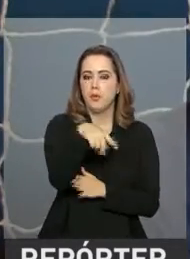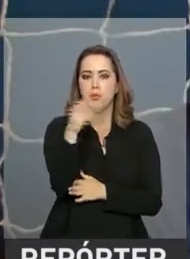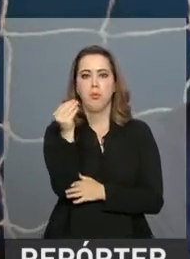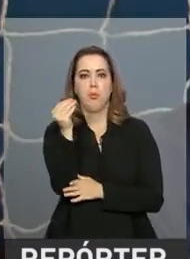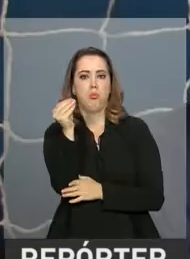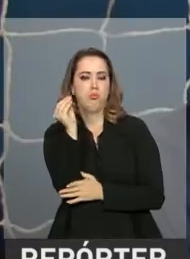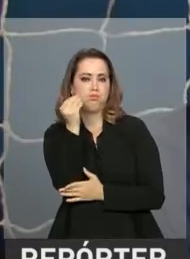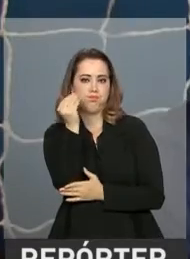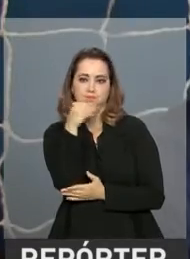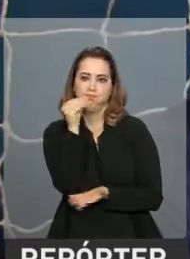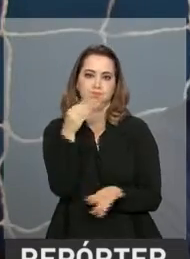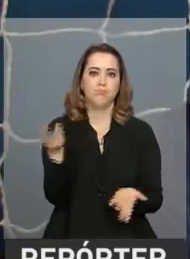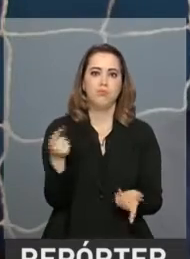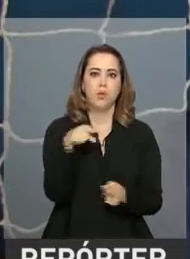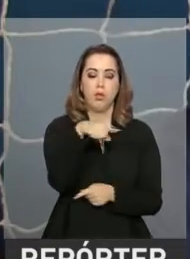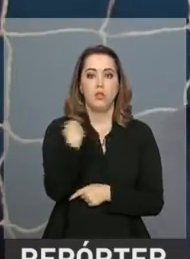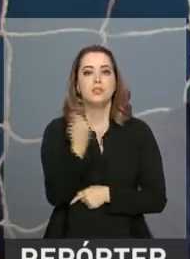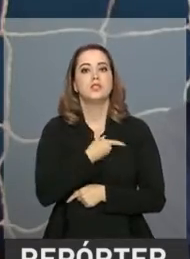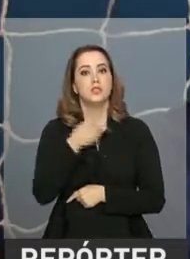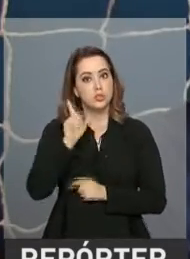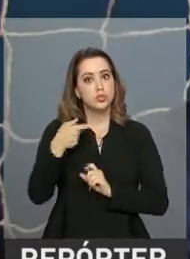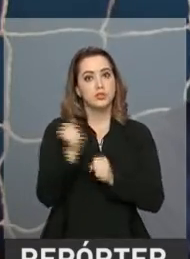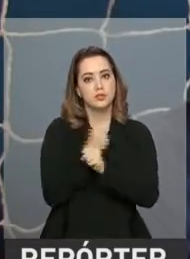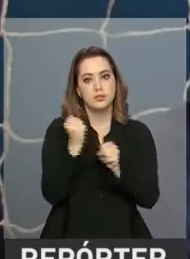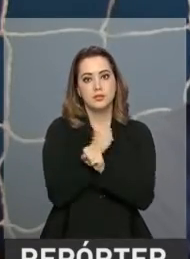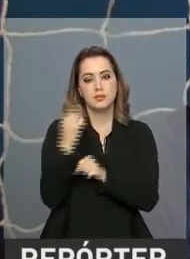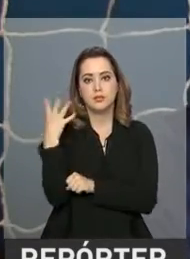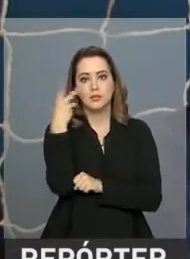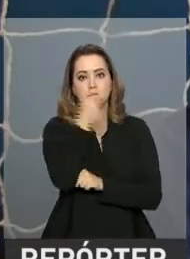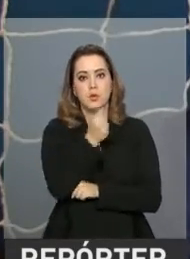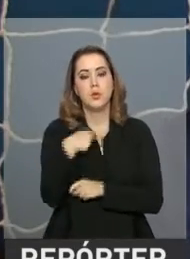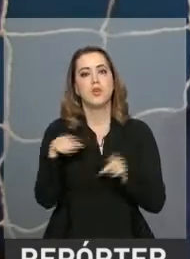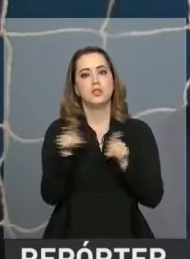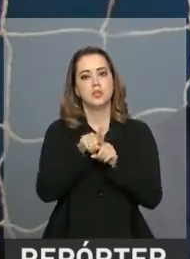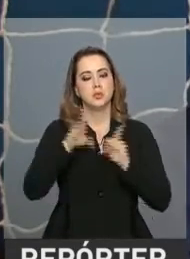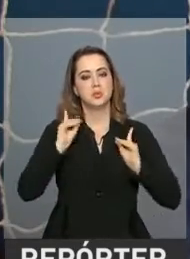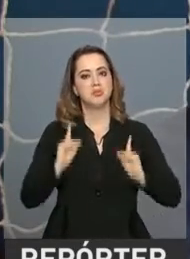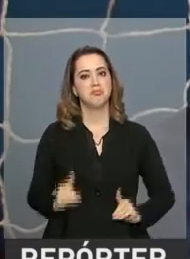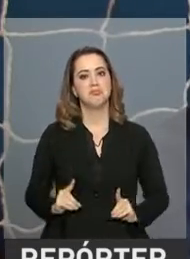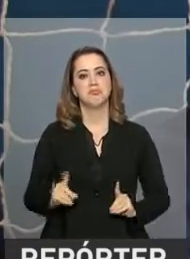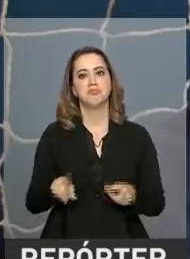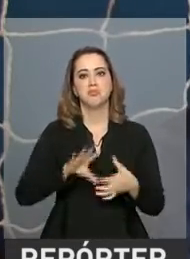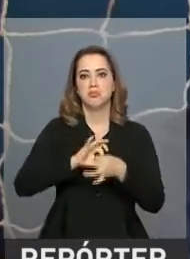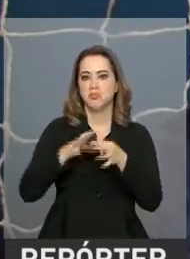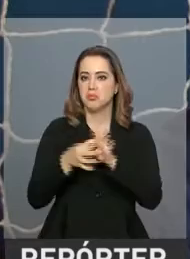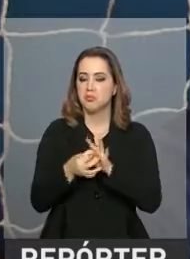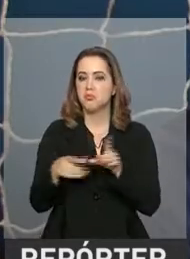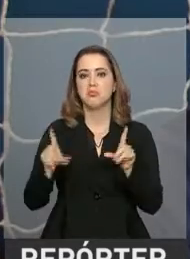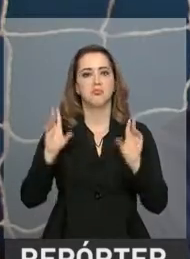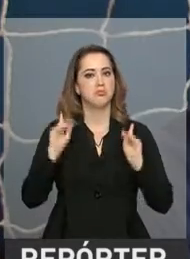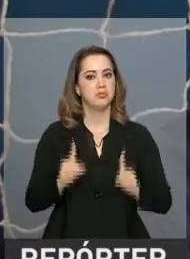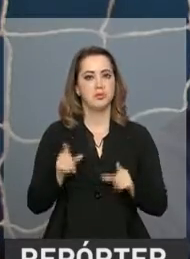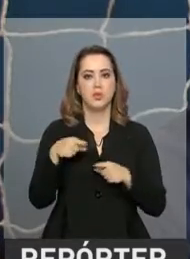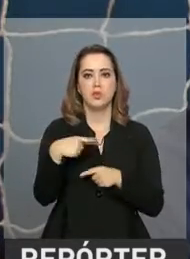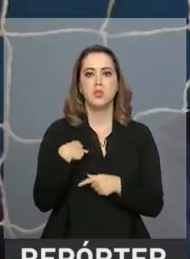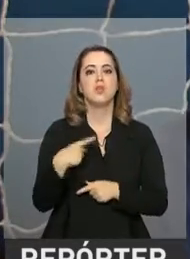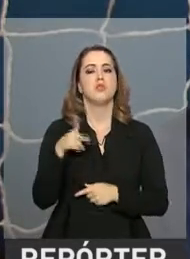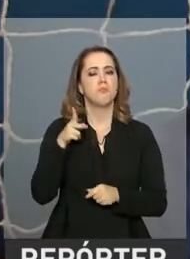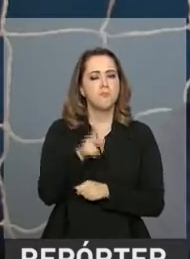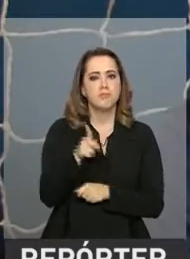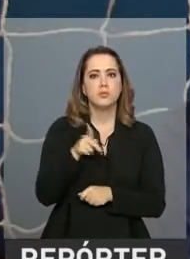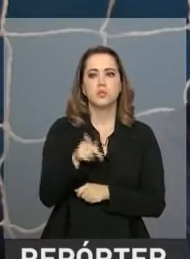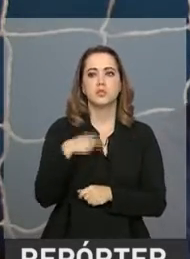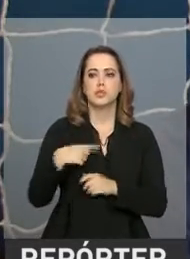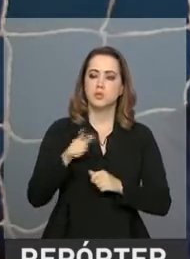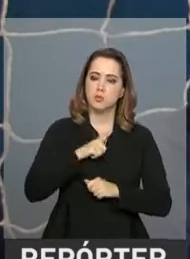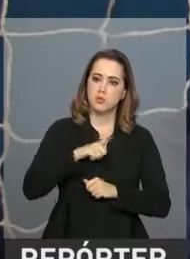verdade, conseguimos construir belezas, tanto faz nos Olímpicos como no Paralímpico. Eu não tenho dúvida que a torcida estará presente e